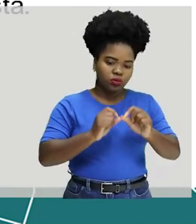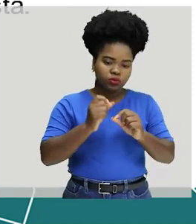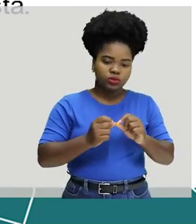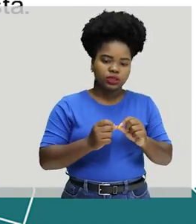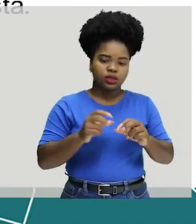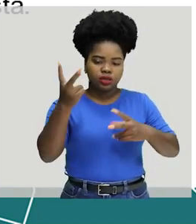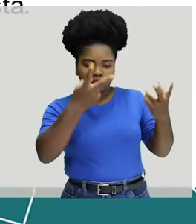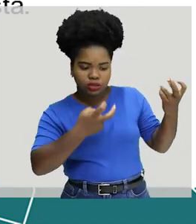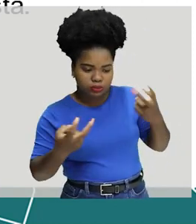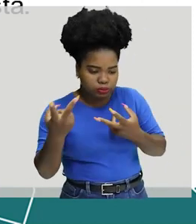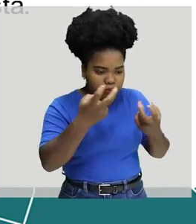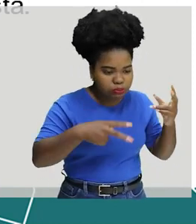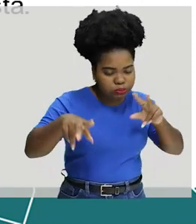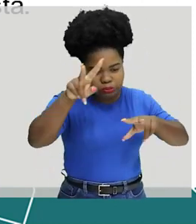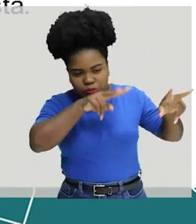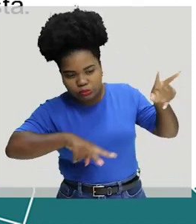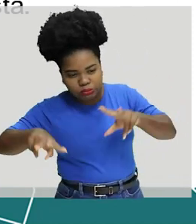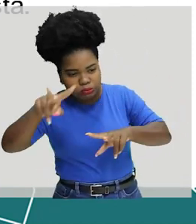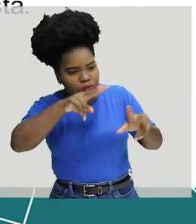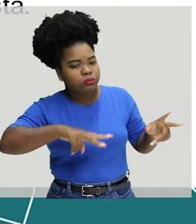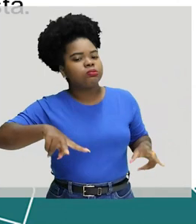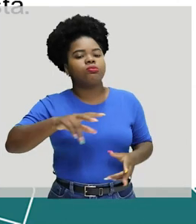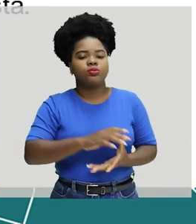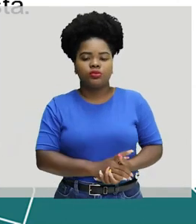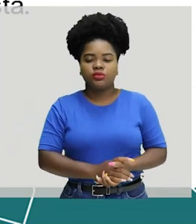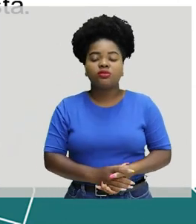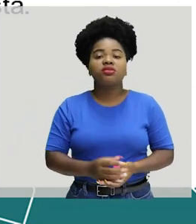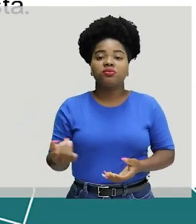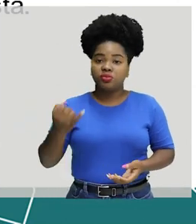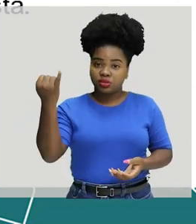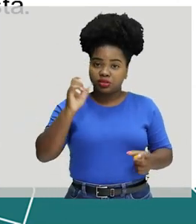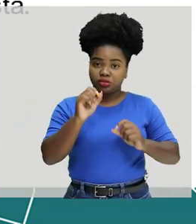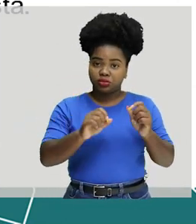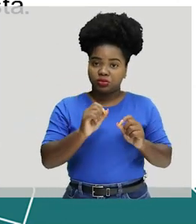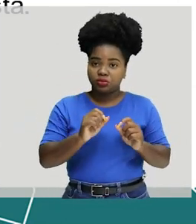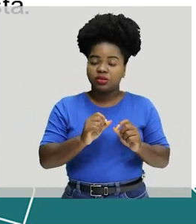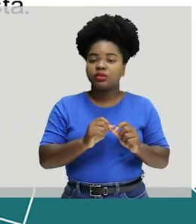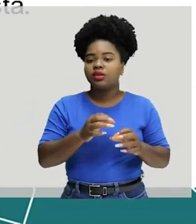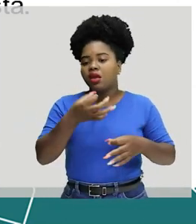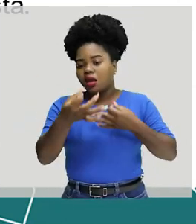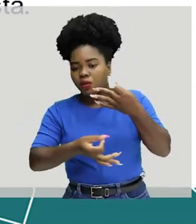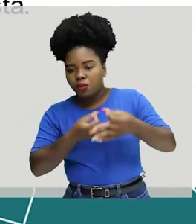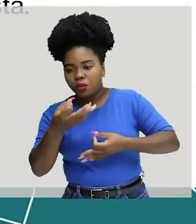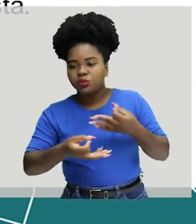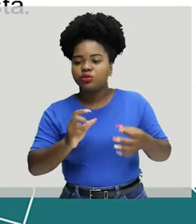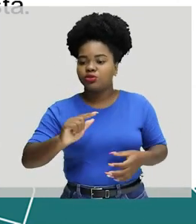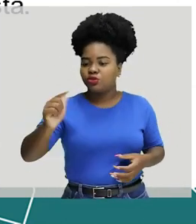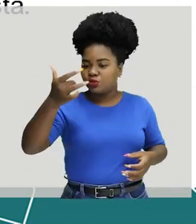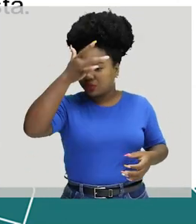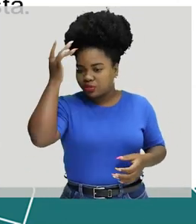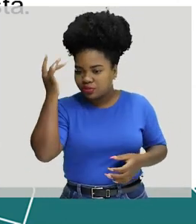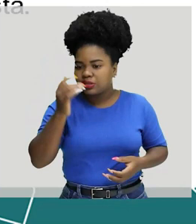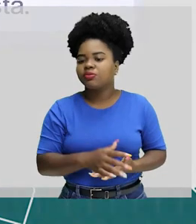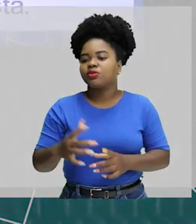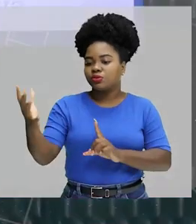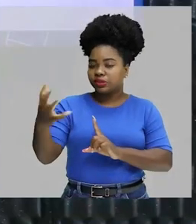mundo e e interessante que o argumento de outras pessoas vão interferir no nosso posicionamento e também na formação da